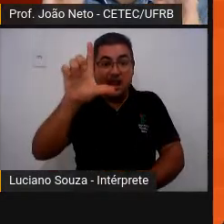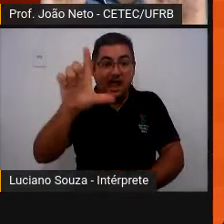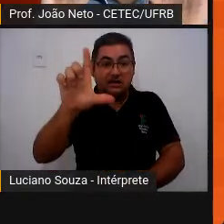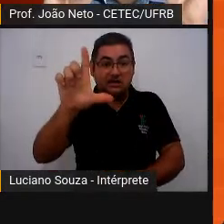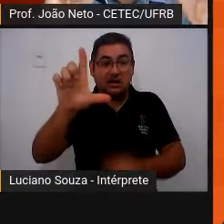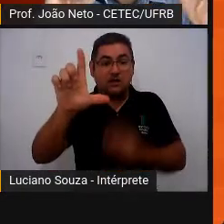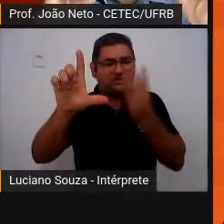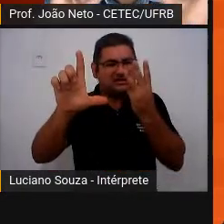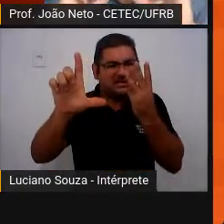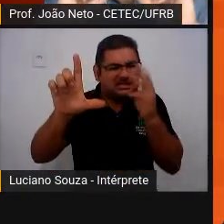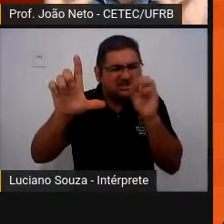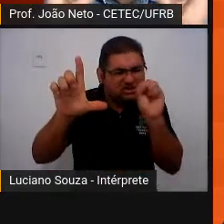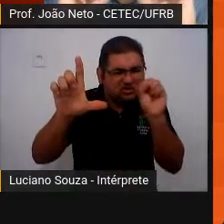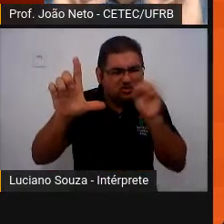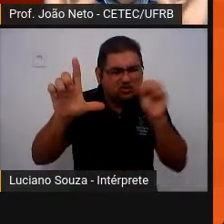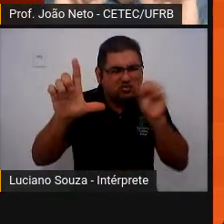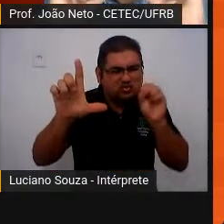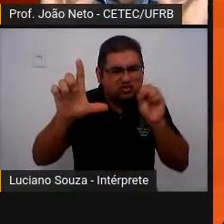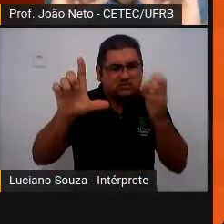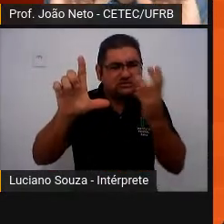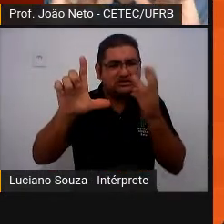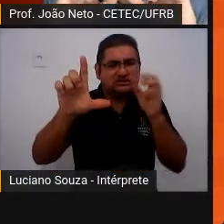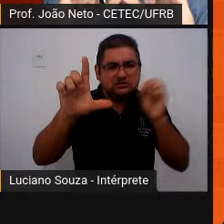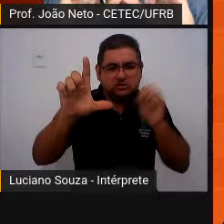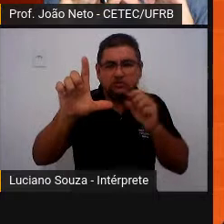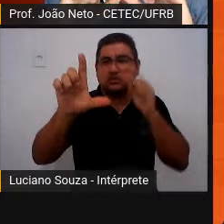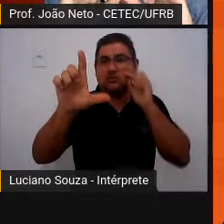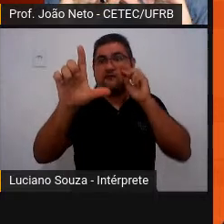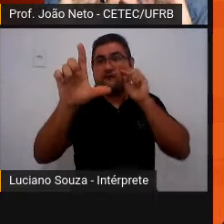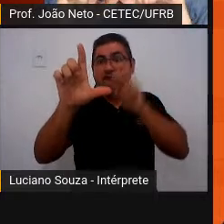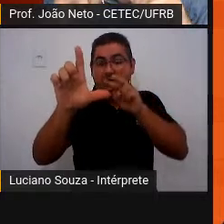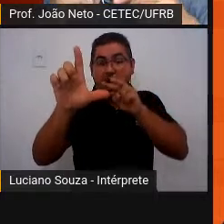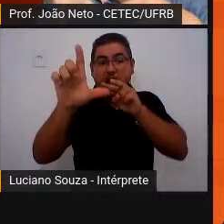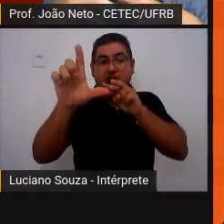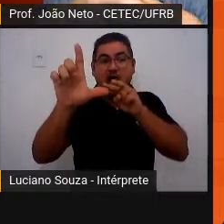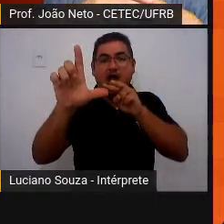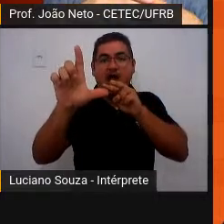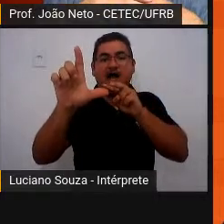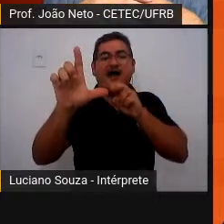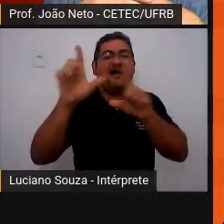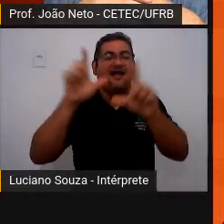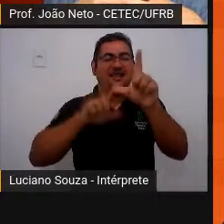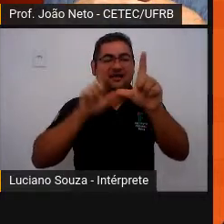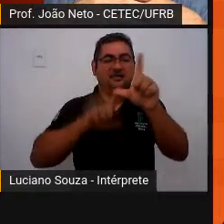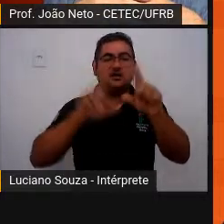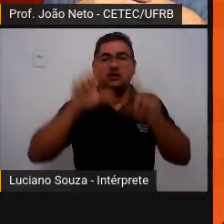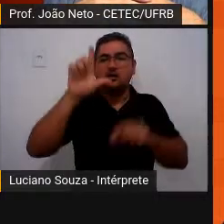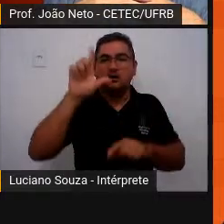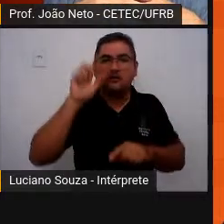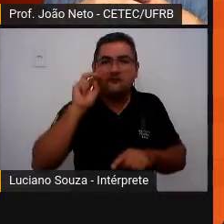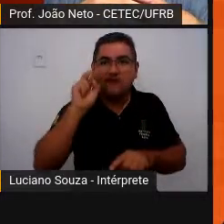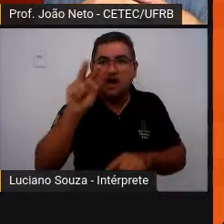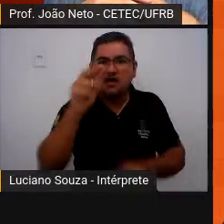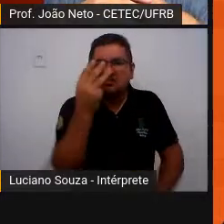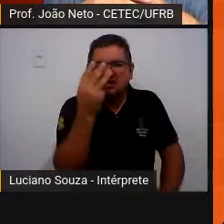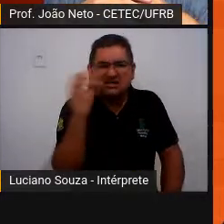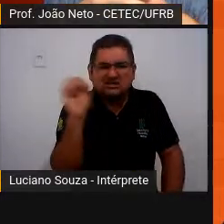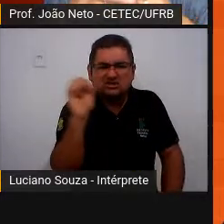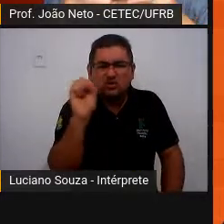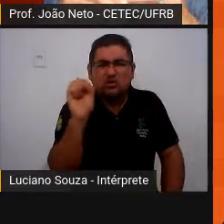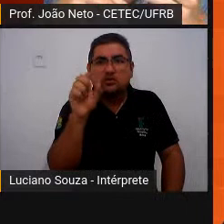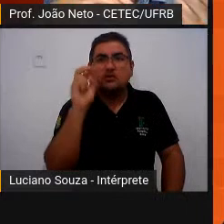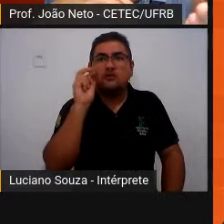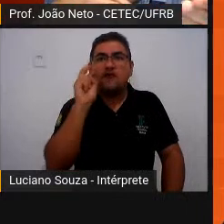letra e e essa letra Passa então para a área de texto A se a pessoa é a